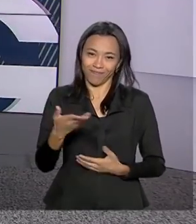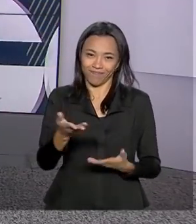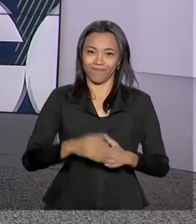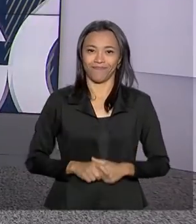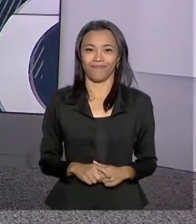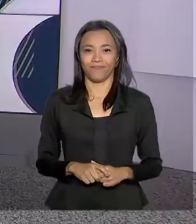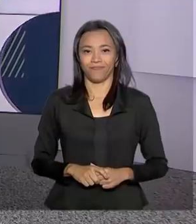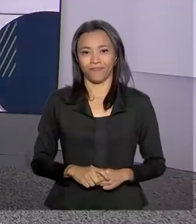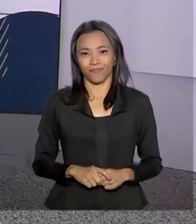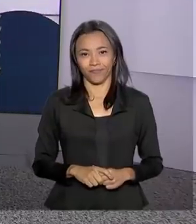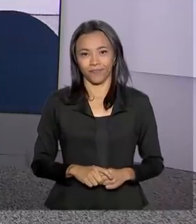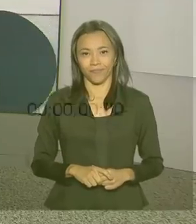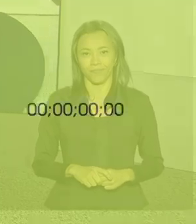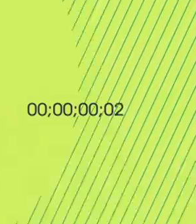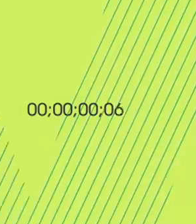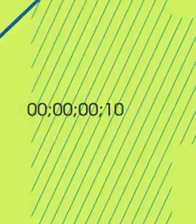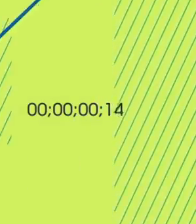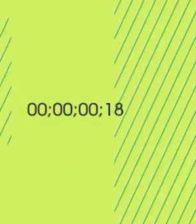brasil